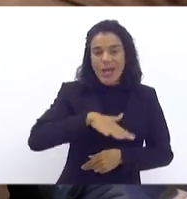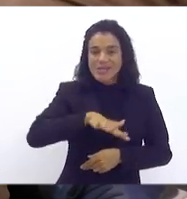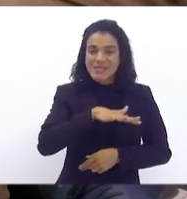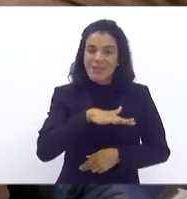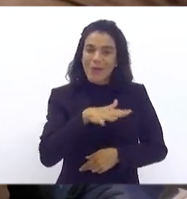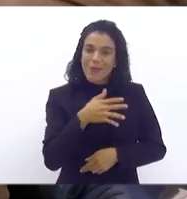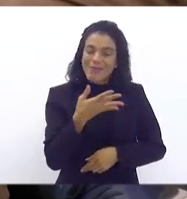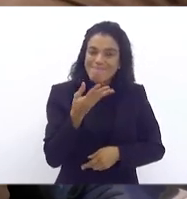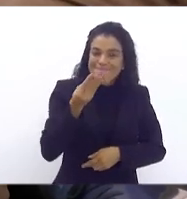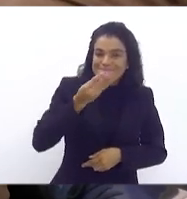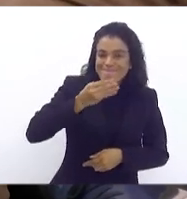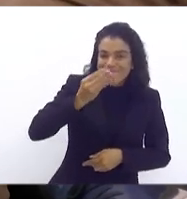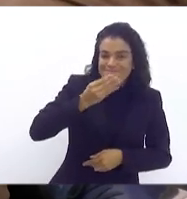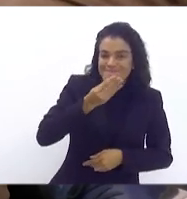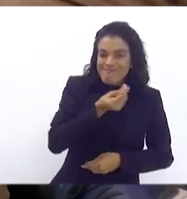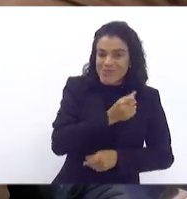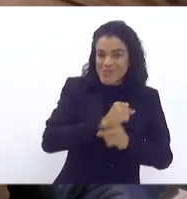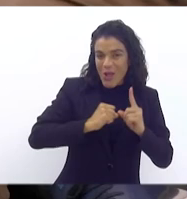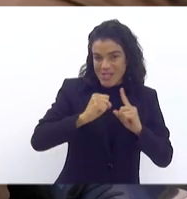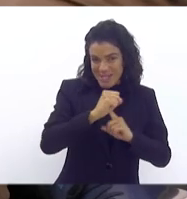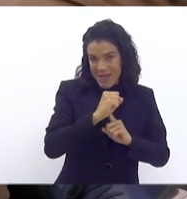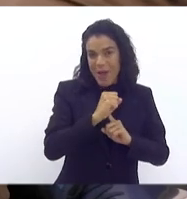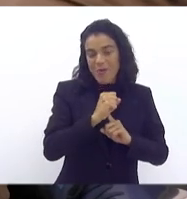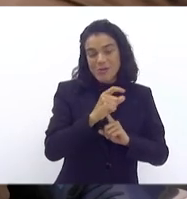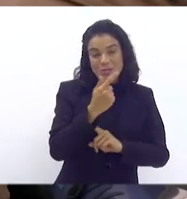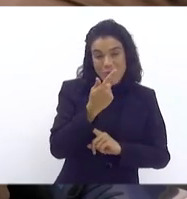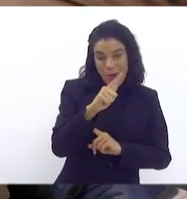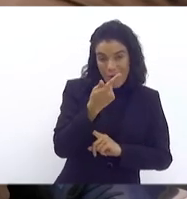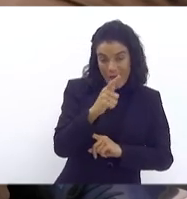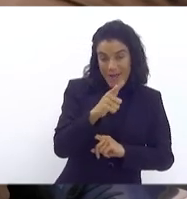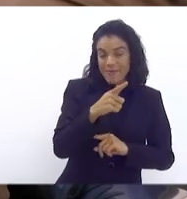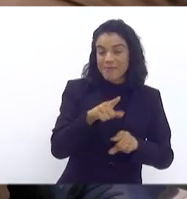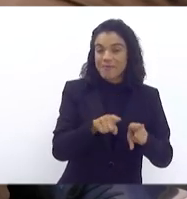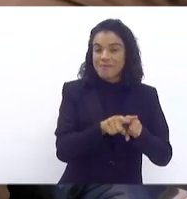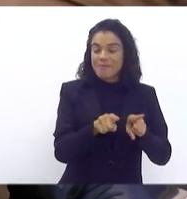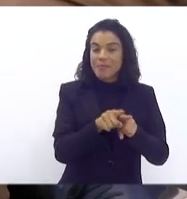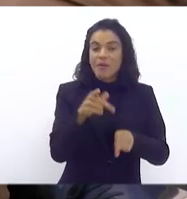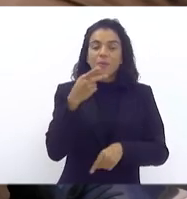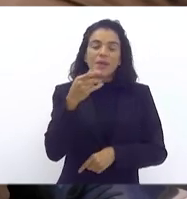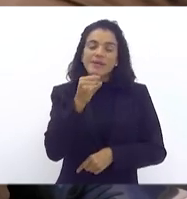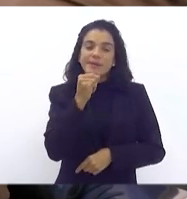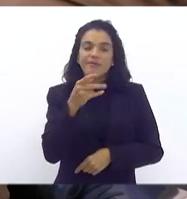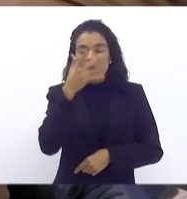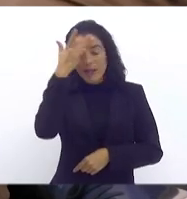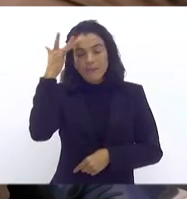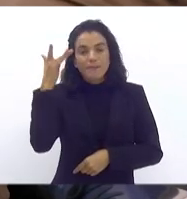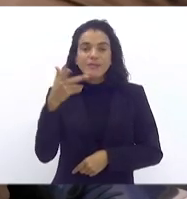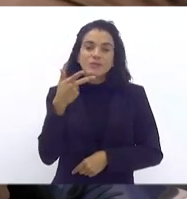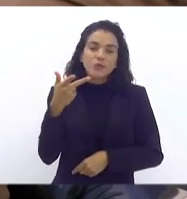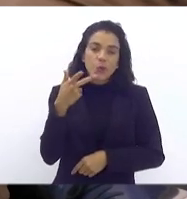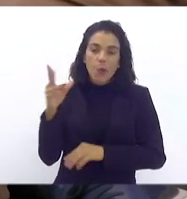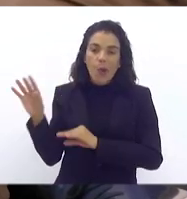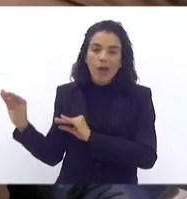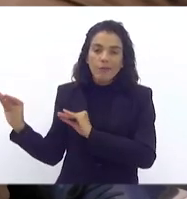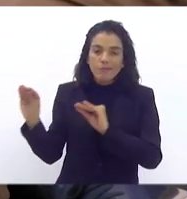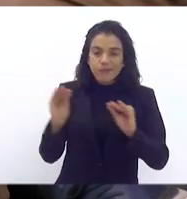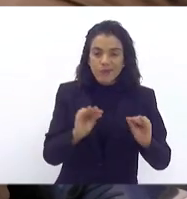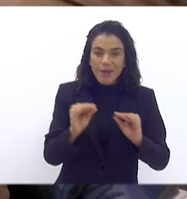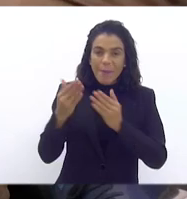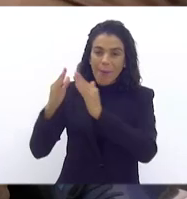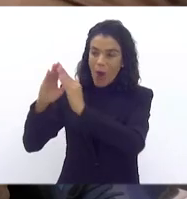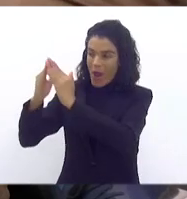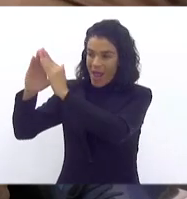sofre um determinismo geográfico né ah quando a gente tá falando por exemplo de pessoas vindas de comunidades